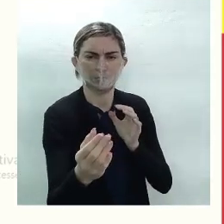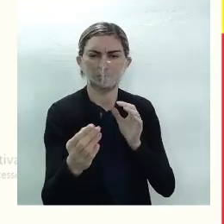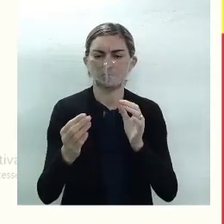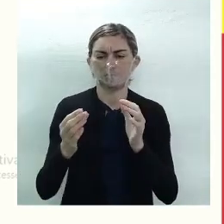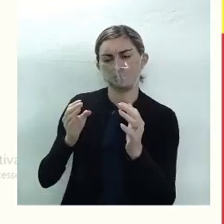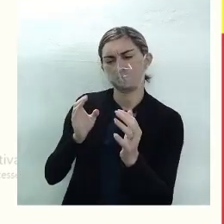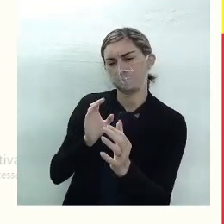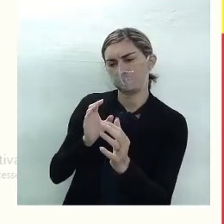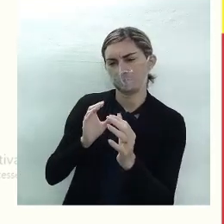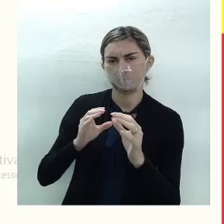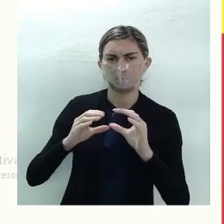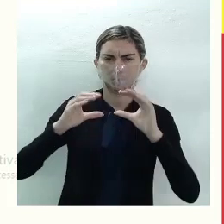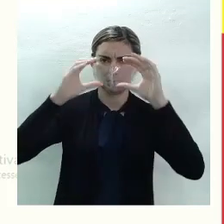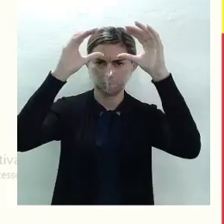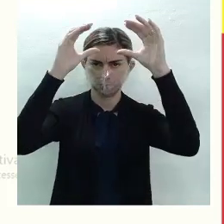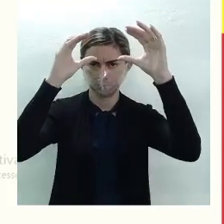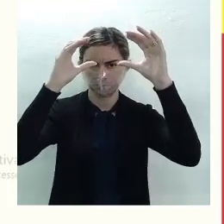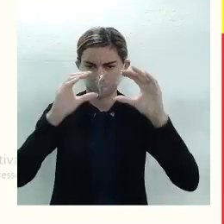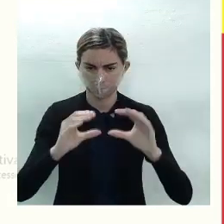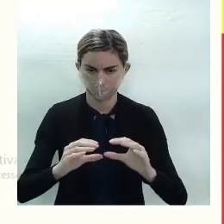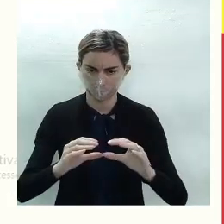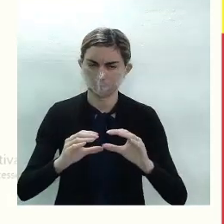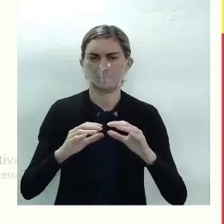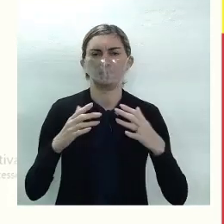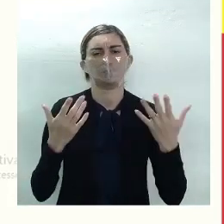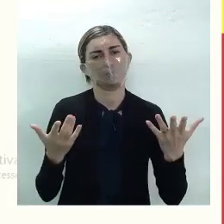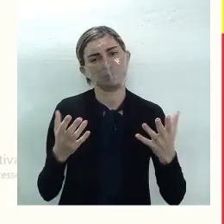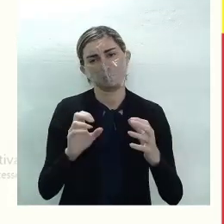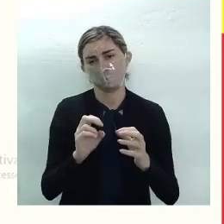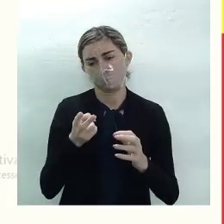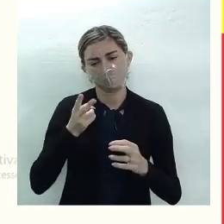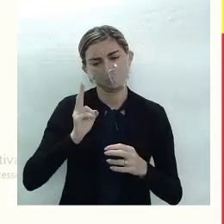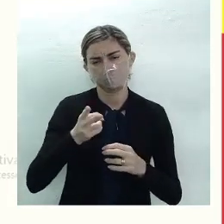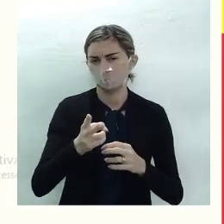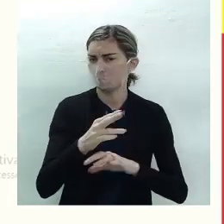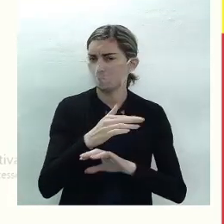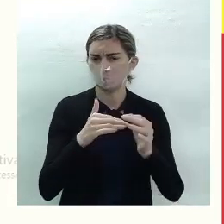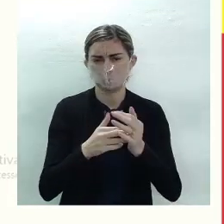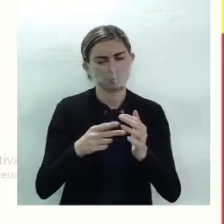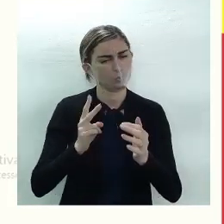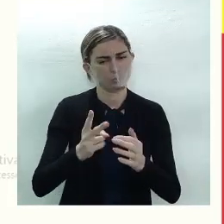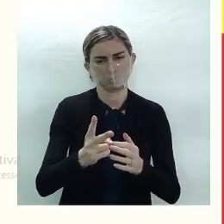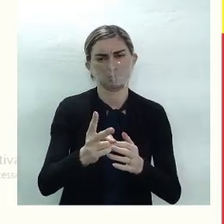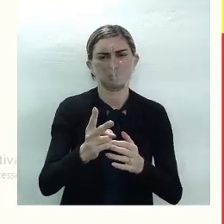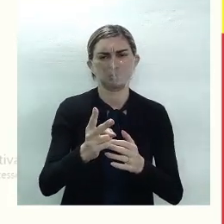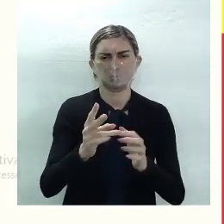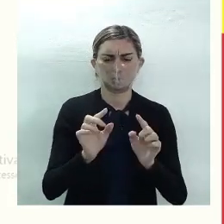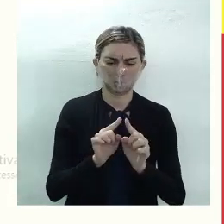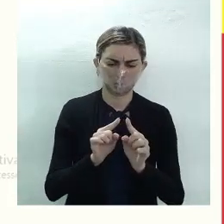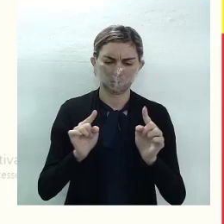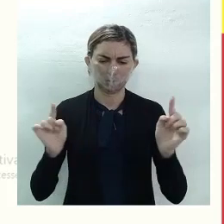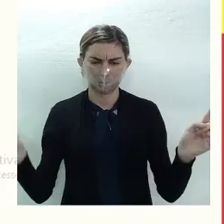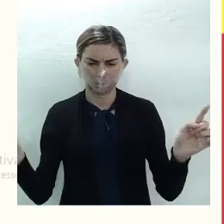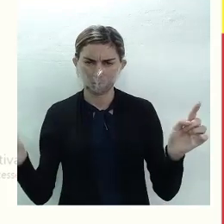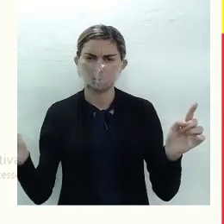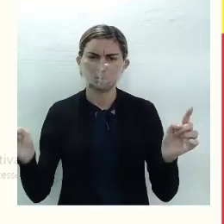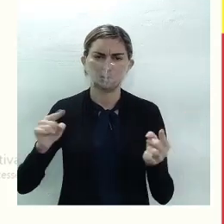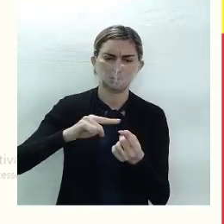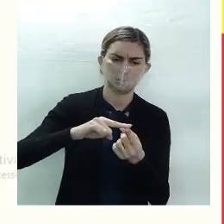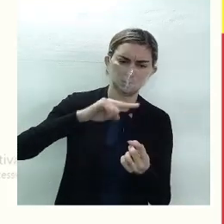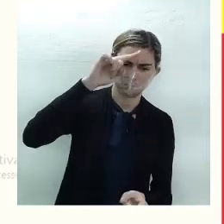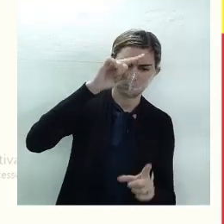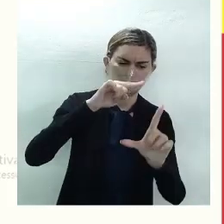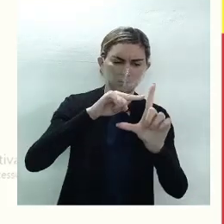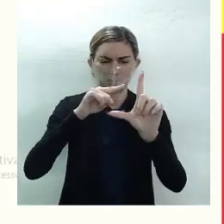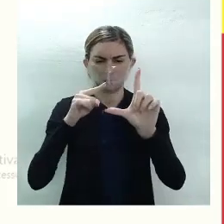vertical, horizontal, diagonal, onde permanece tudo, onde vai ter a distância, o ângulo,